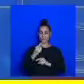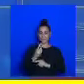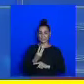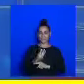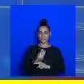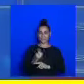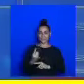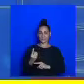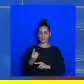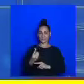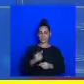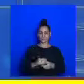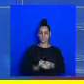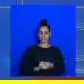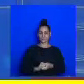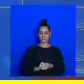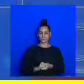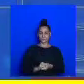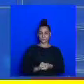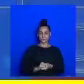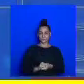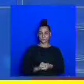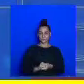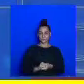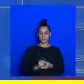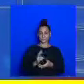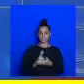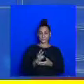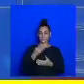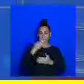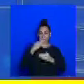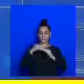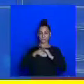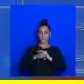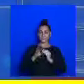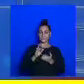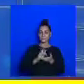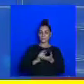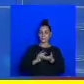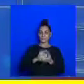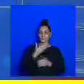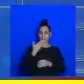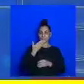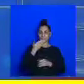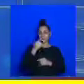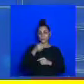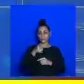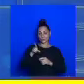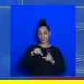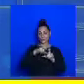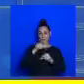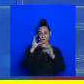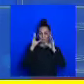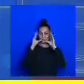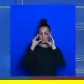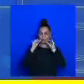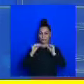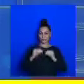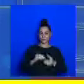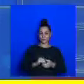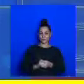31. Vermelha, número 31. E na sequência da Time Mania tem Loto Fácil, último sorteio da